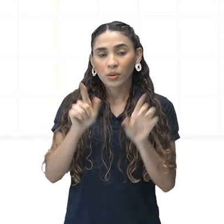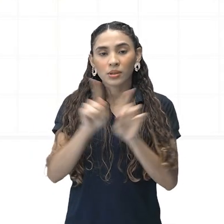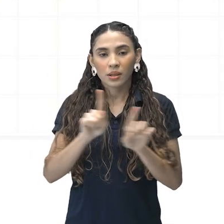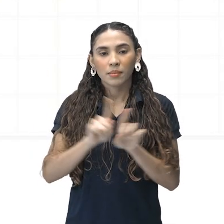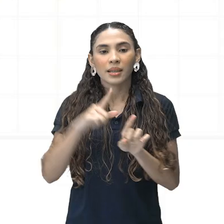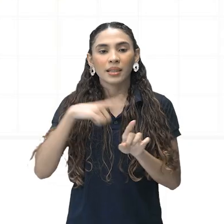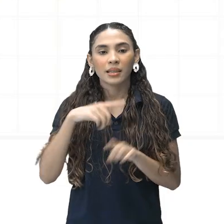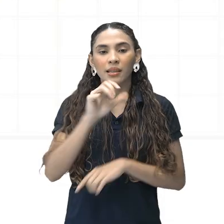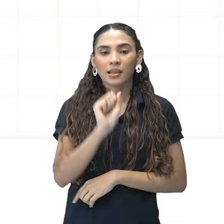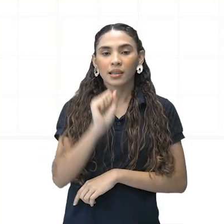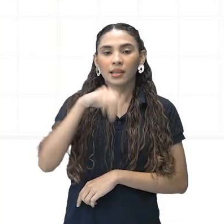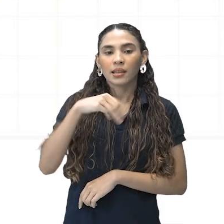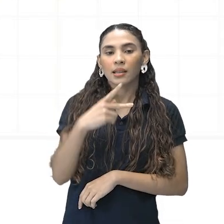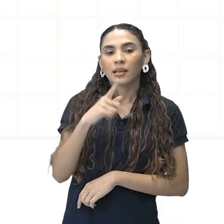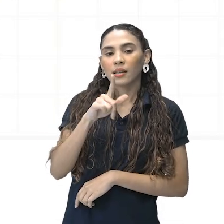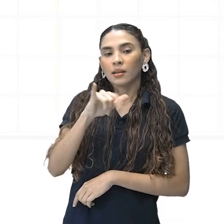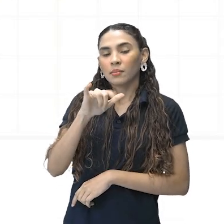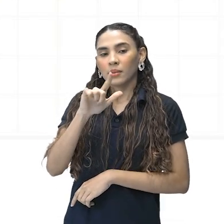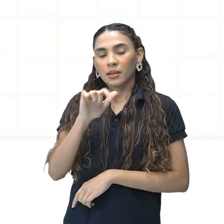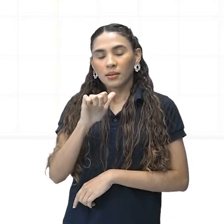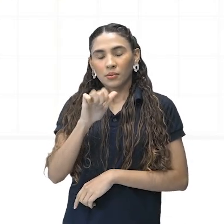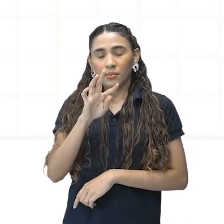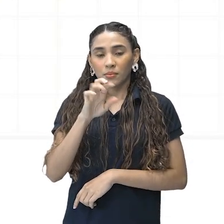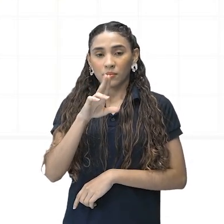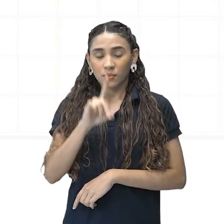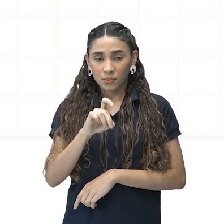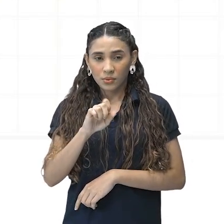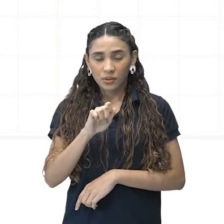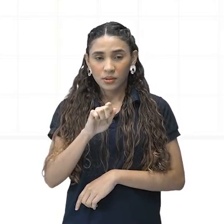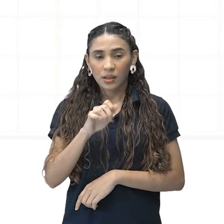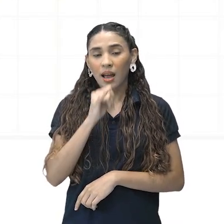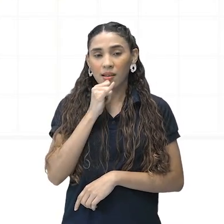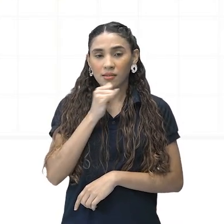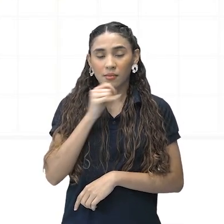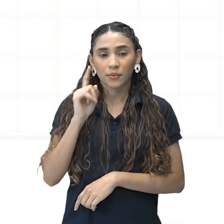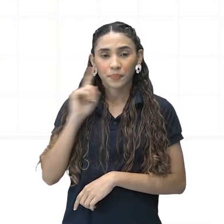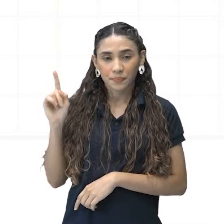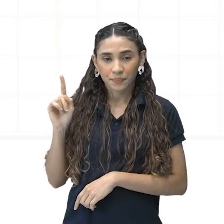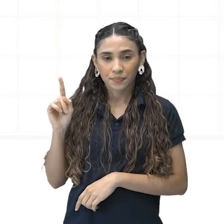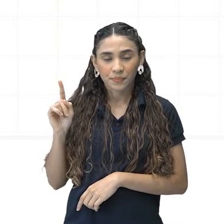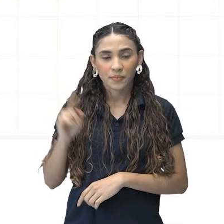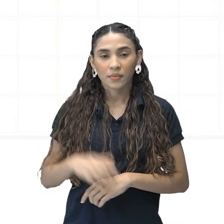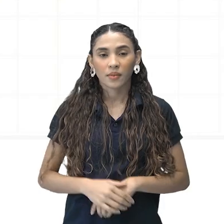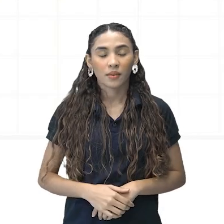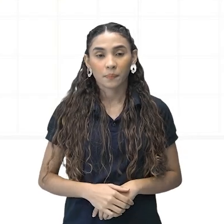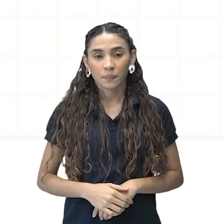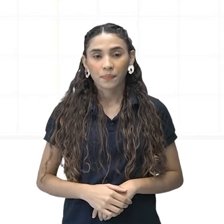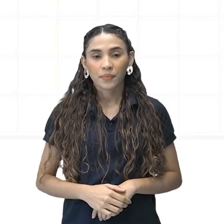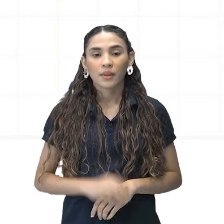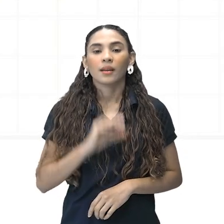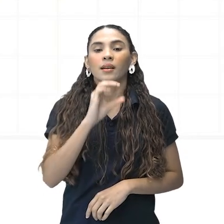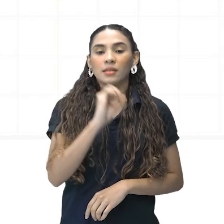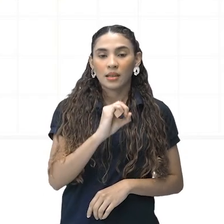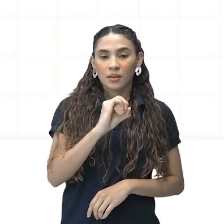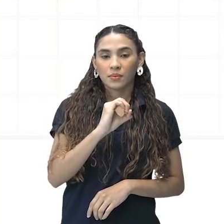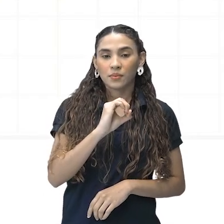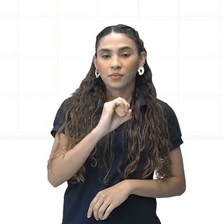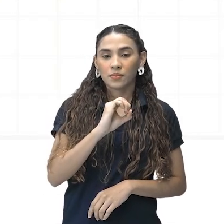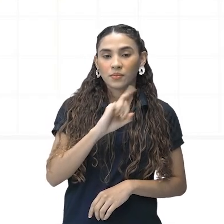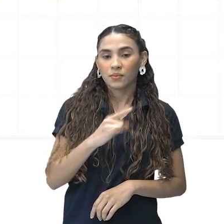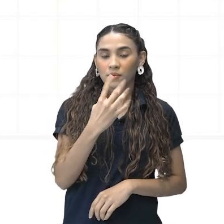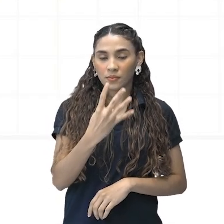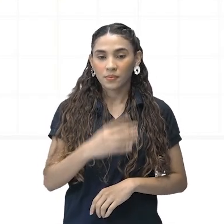amplitude da classe. Por exemplo, quanto está variando? 0,4. Então, a segunda classe era só